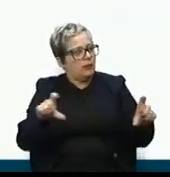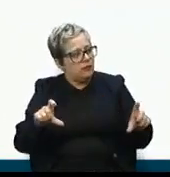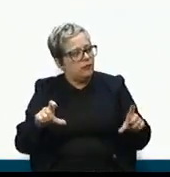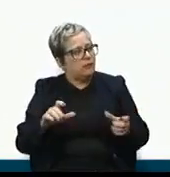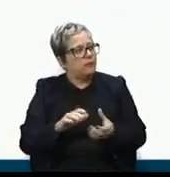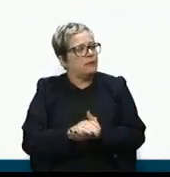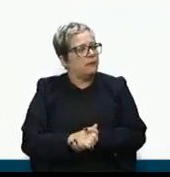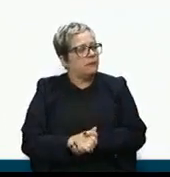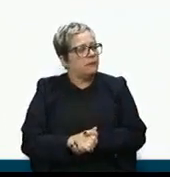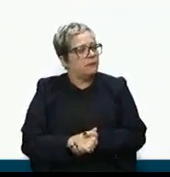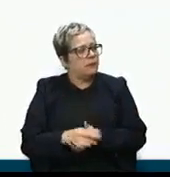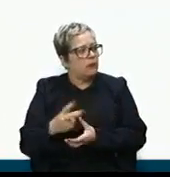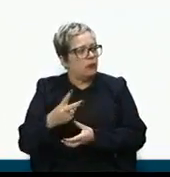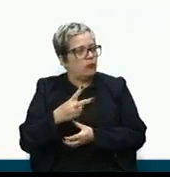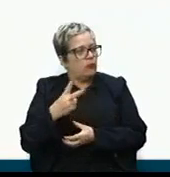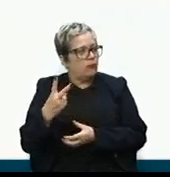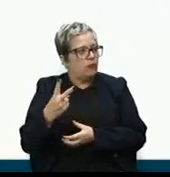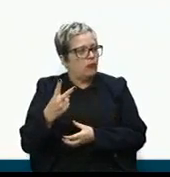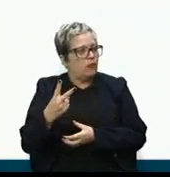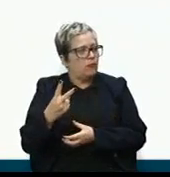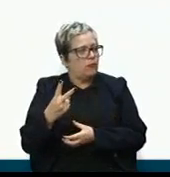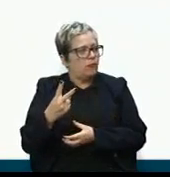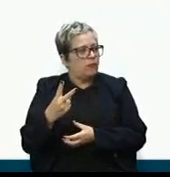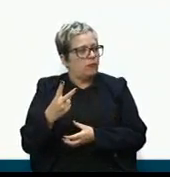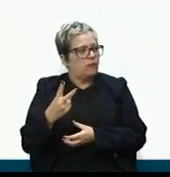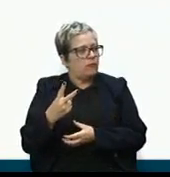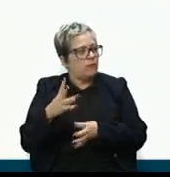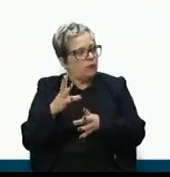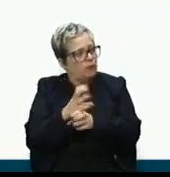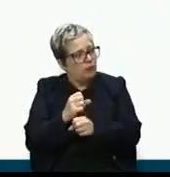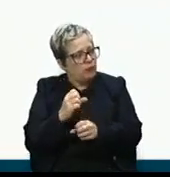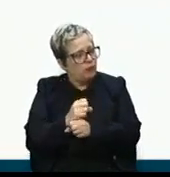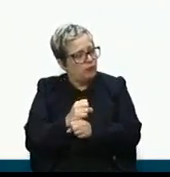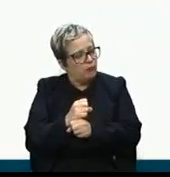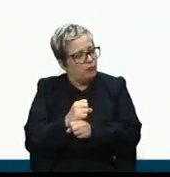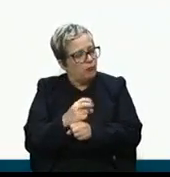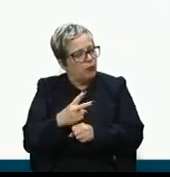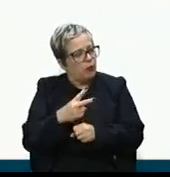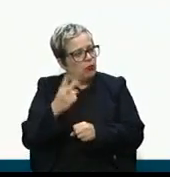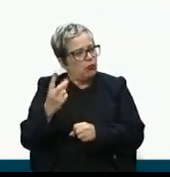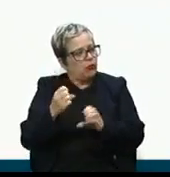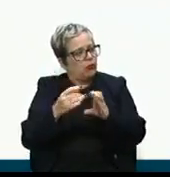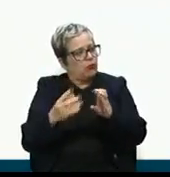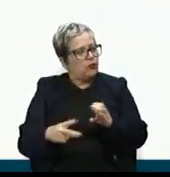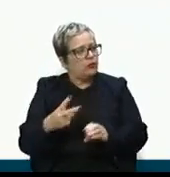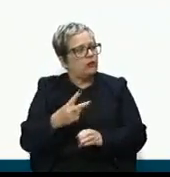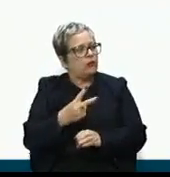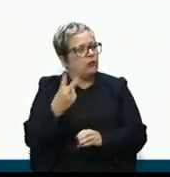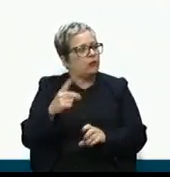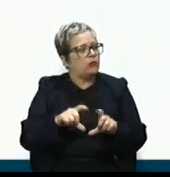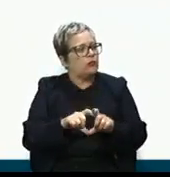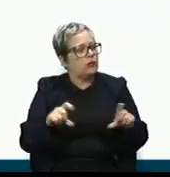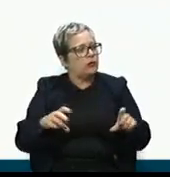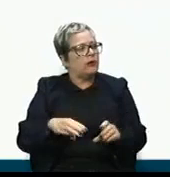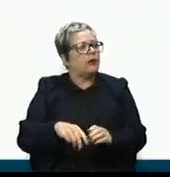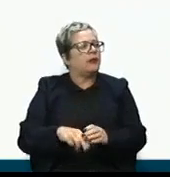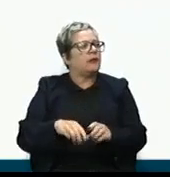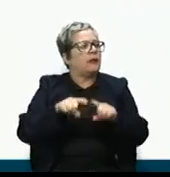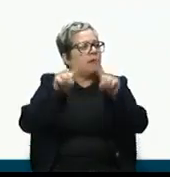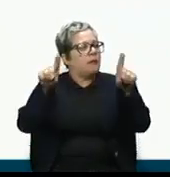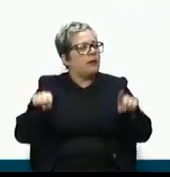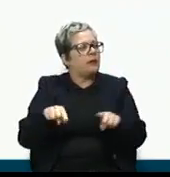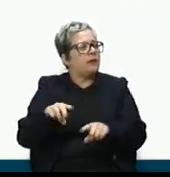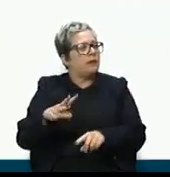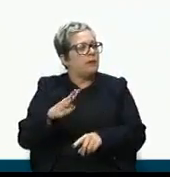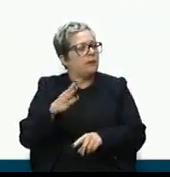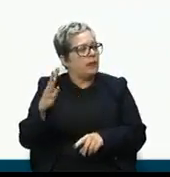elemento, 2. Vamos somar com o segundo elemento da segunda linha da matriz B.